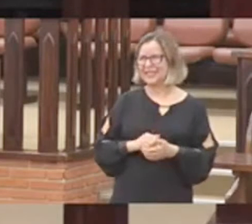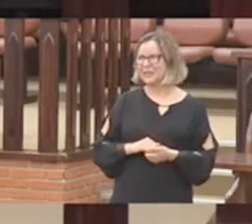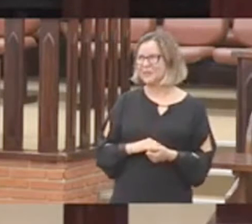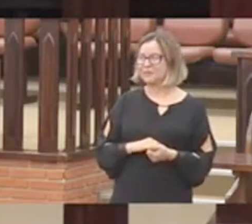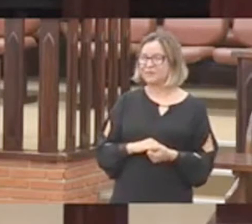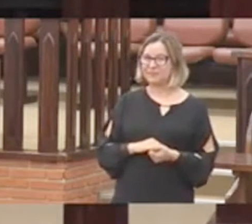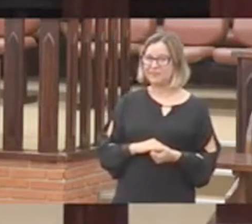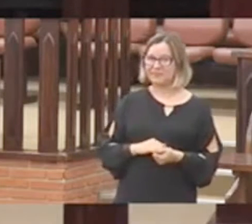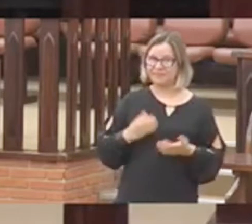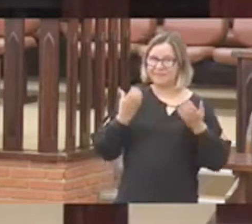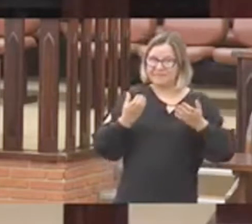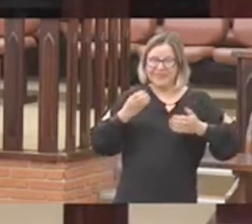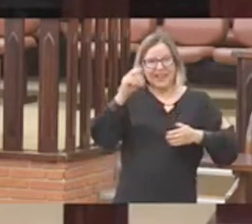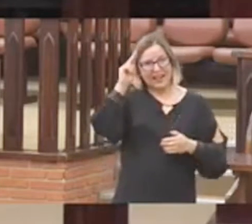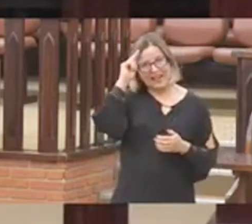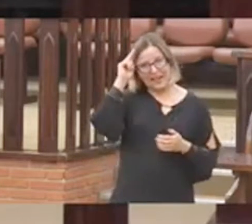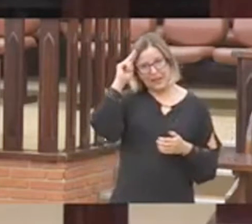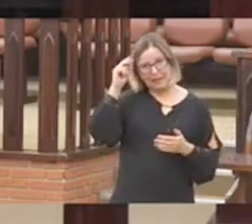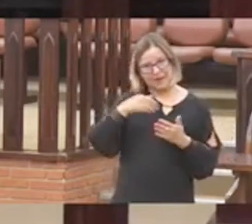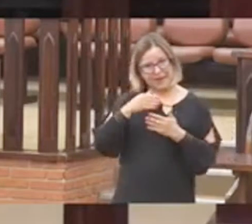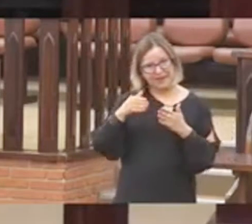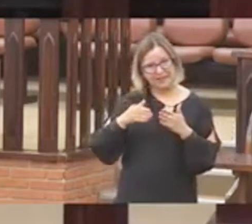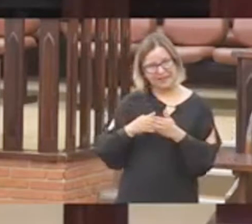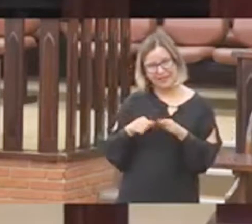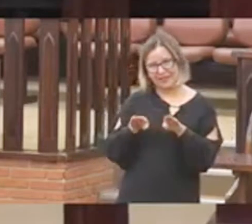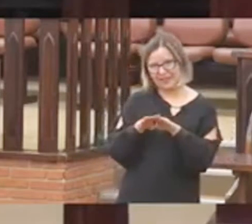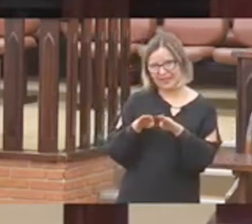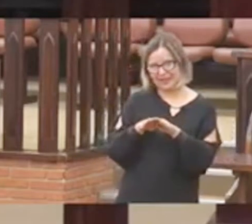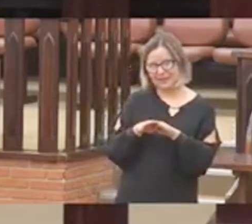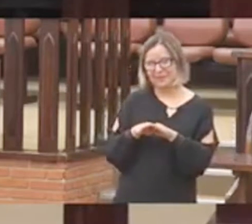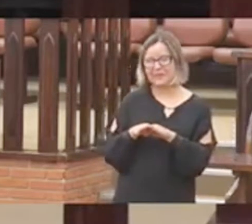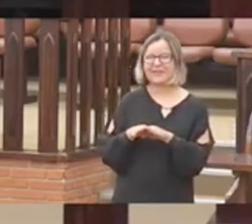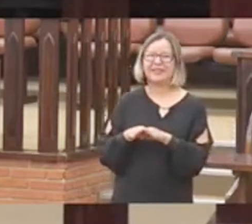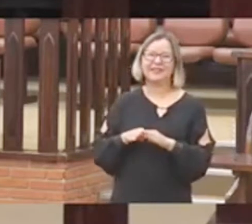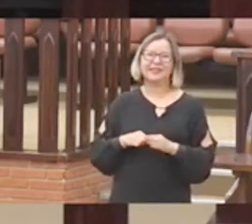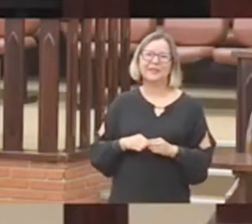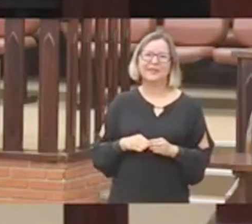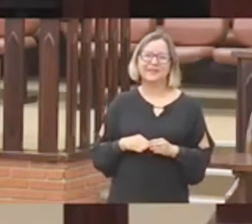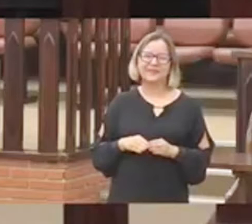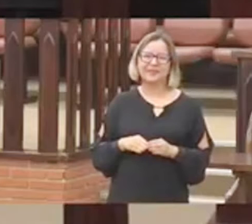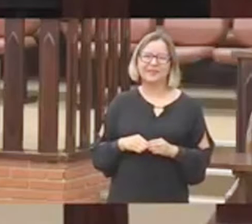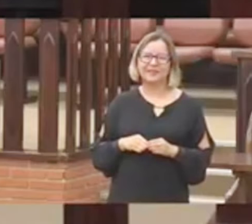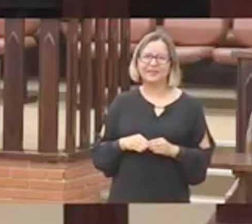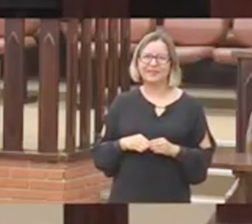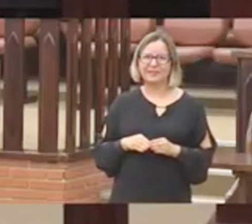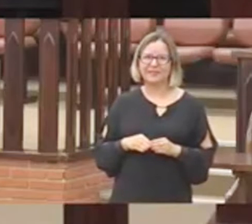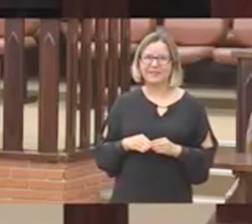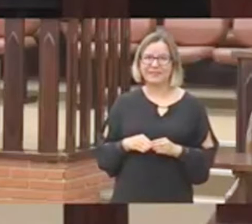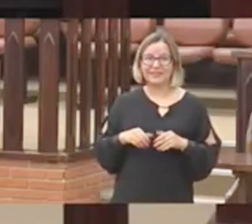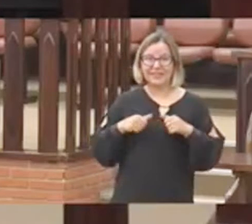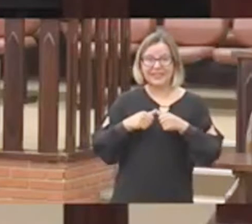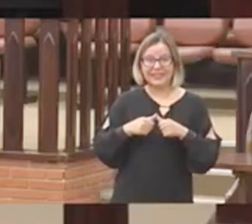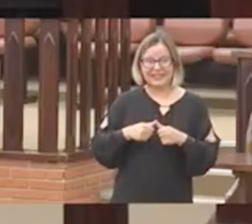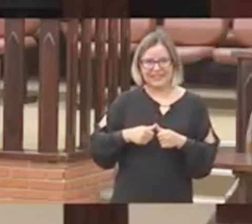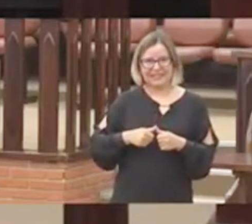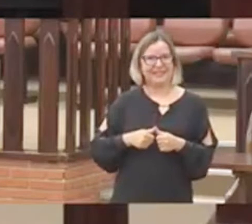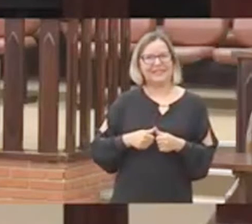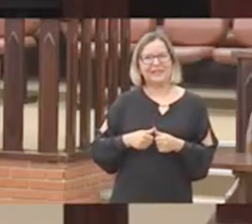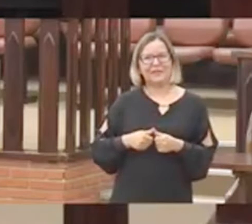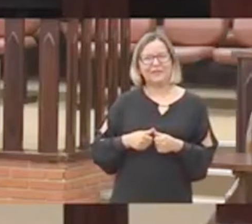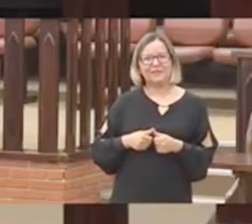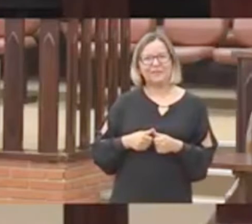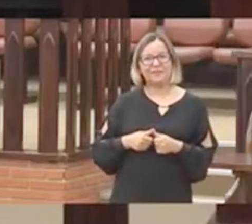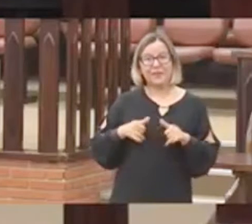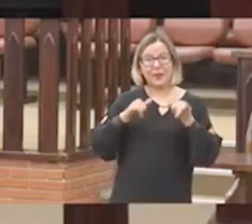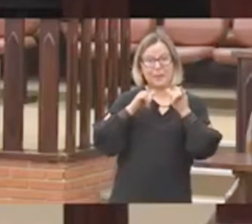Eu queria também lembrar a todos vocês que estão nos assistindo que essa mensagem, ela